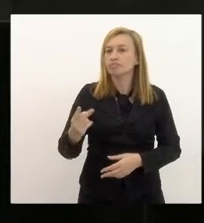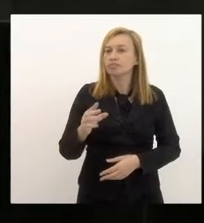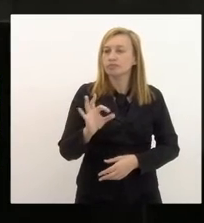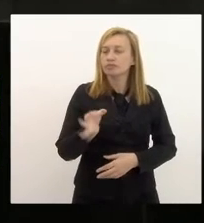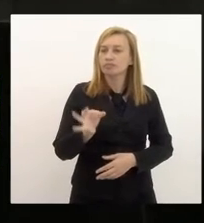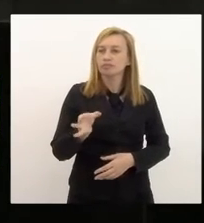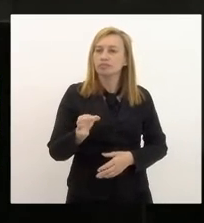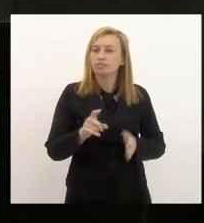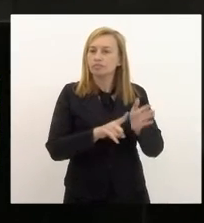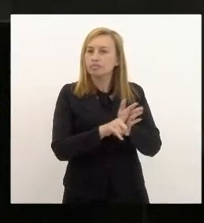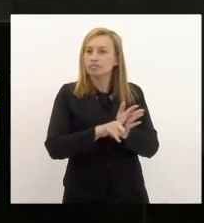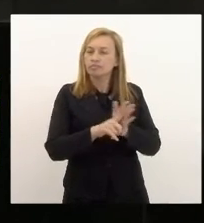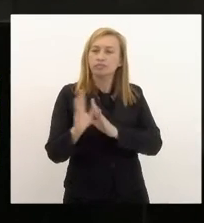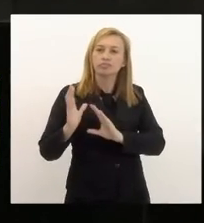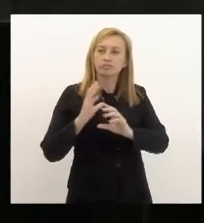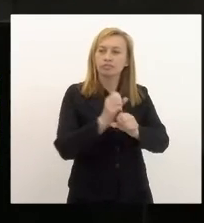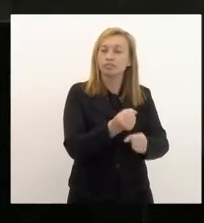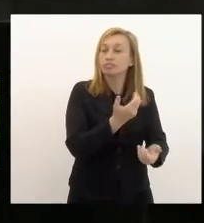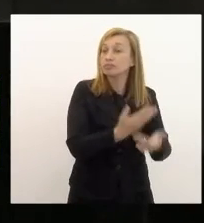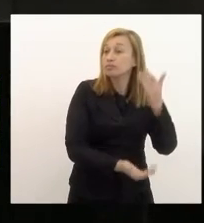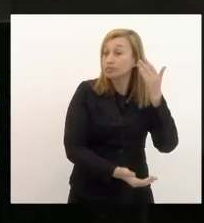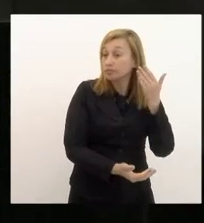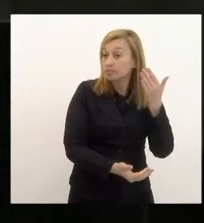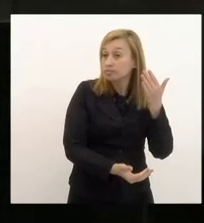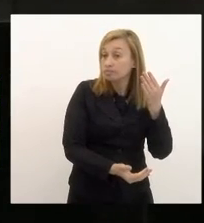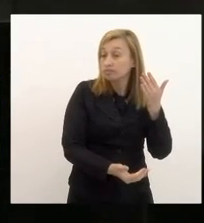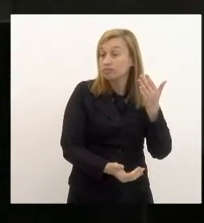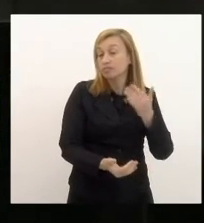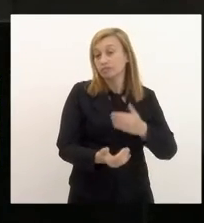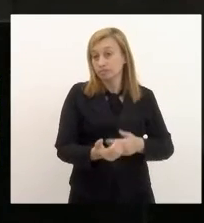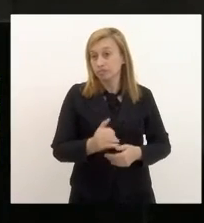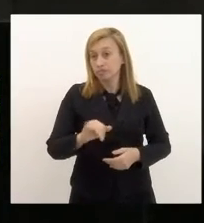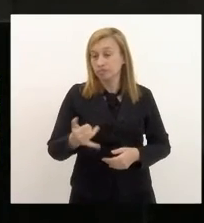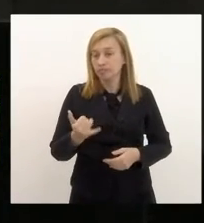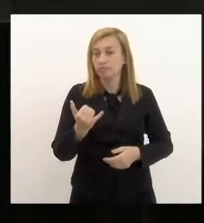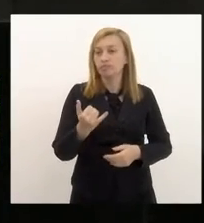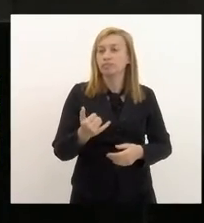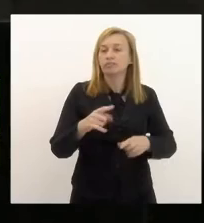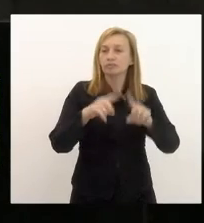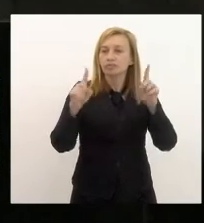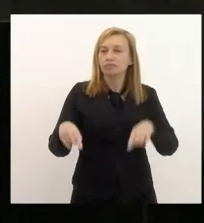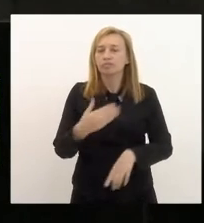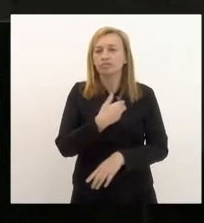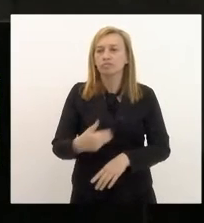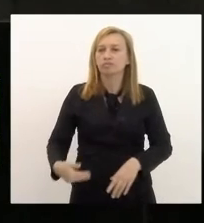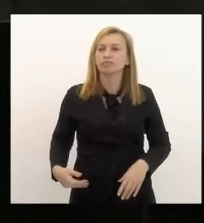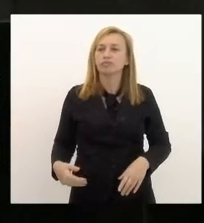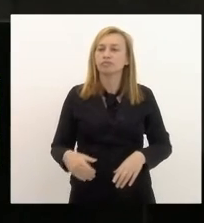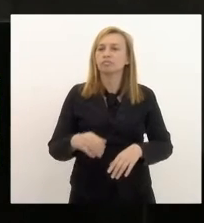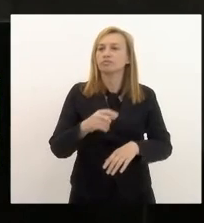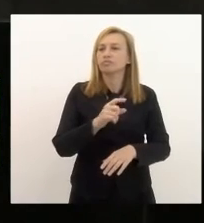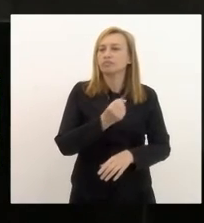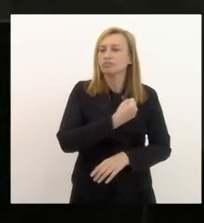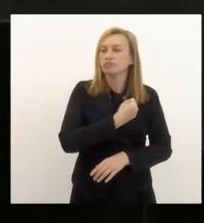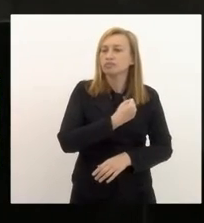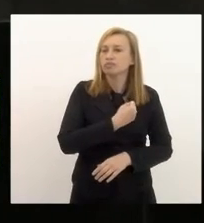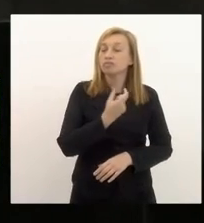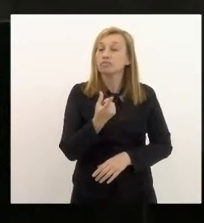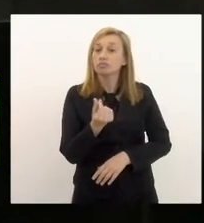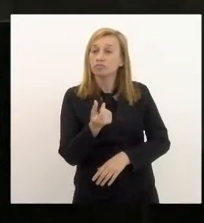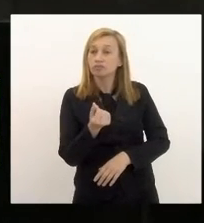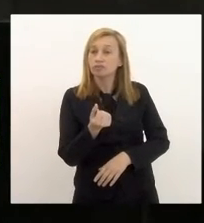a revisão geral anual das perdas inflacionárias de servidores estaduais pelo índice Nacional de preços